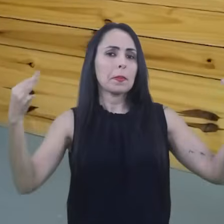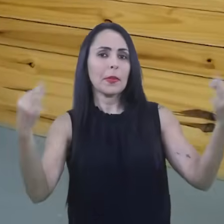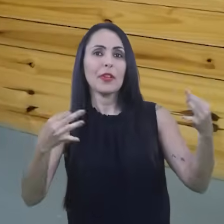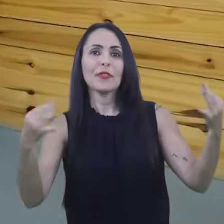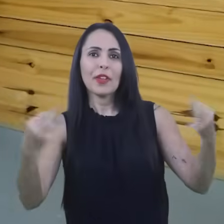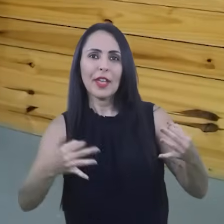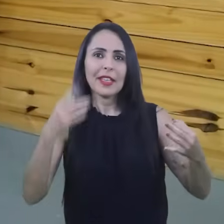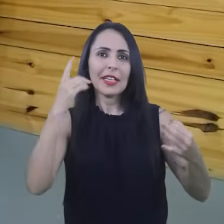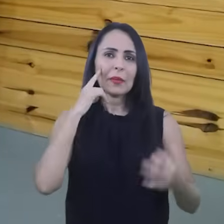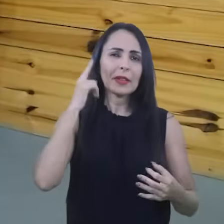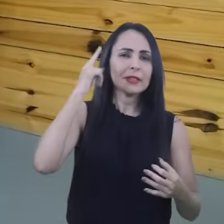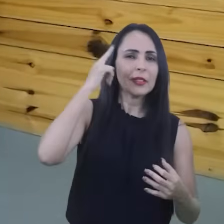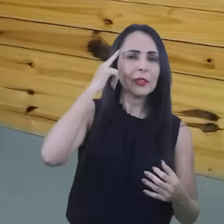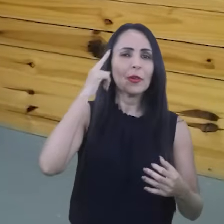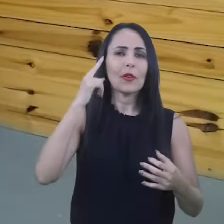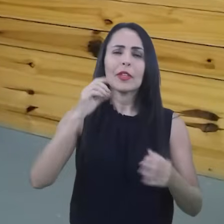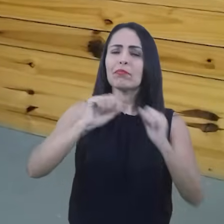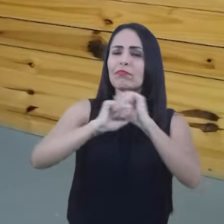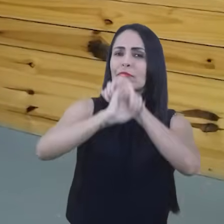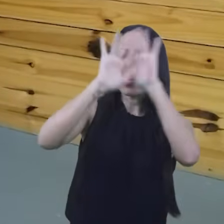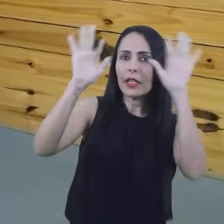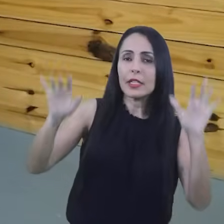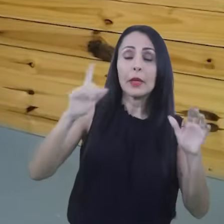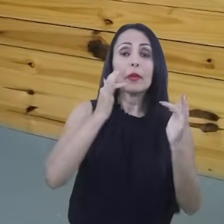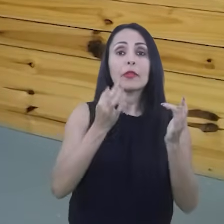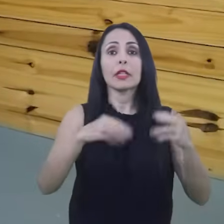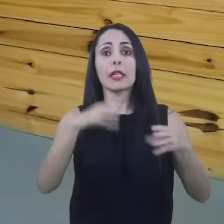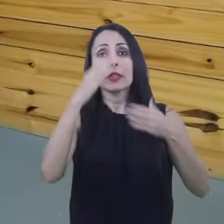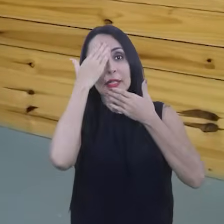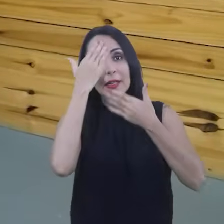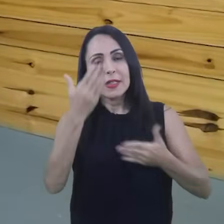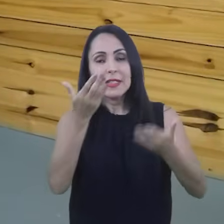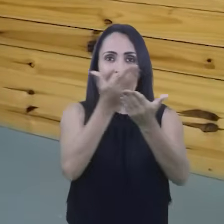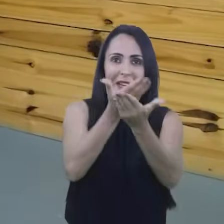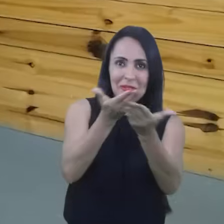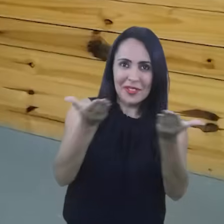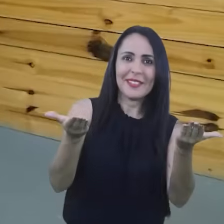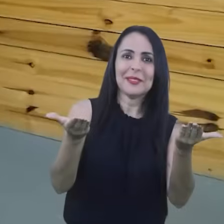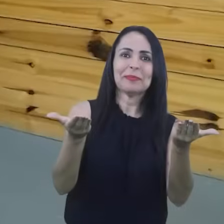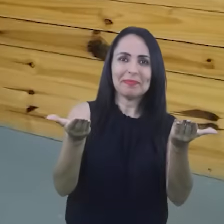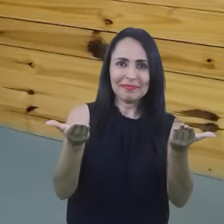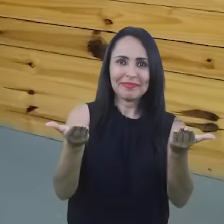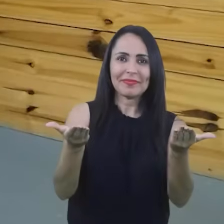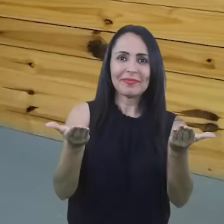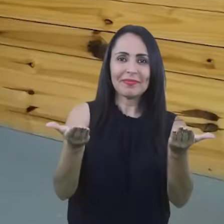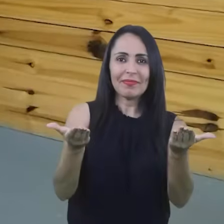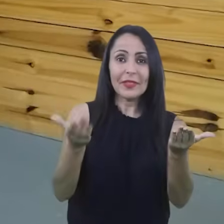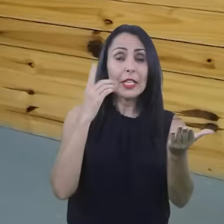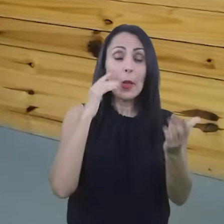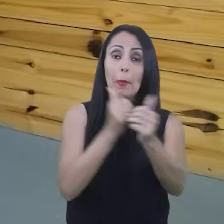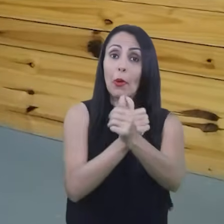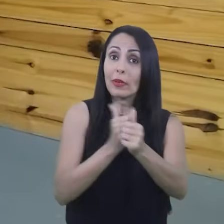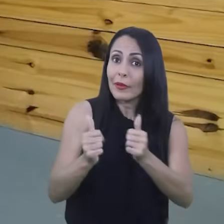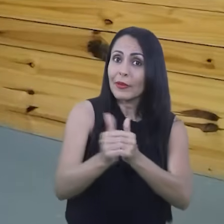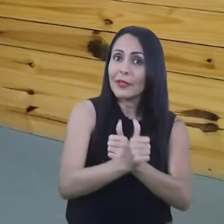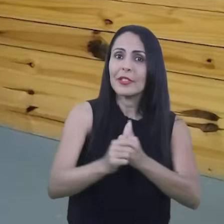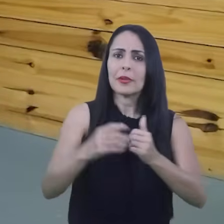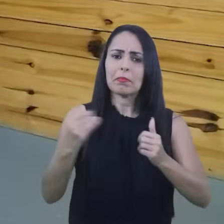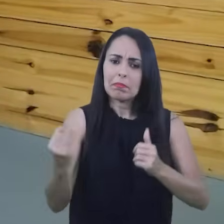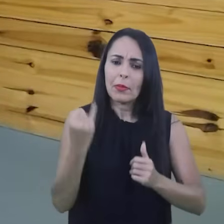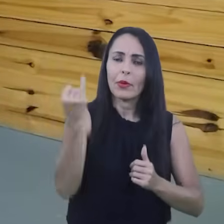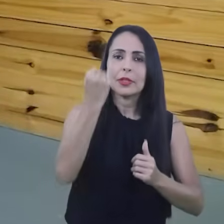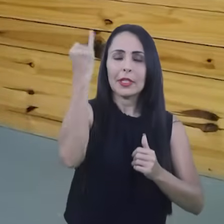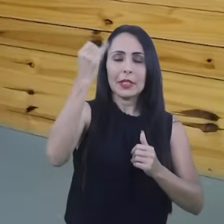essas dúvidas. E para finalizar, queremos agradecer a você, né, que é o protagonista mais importante